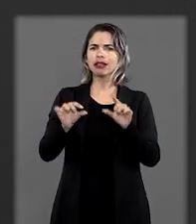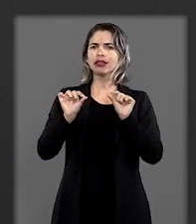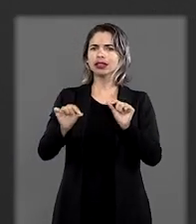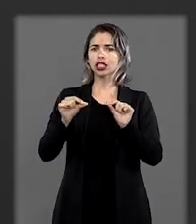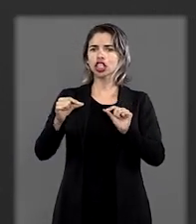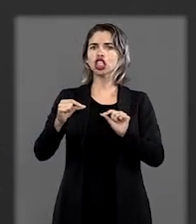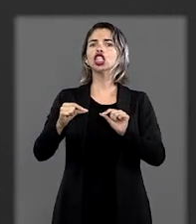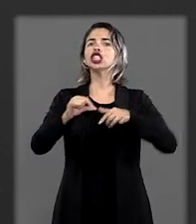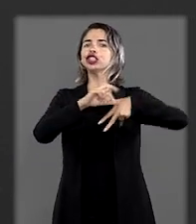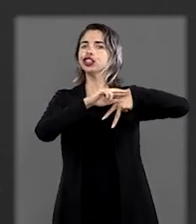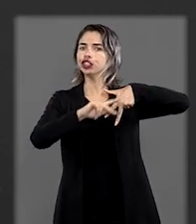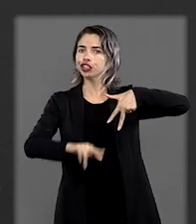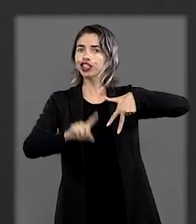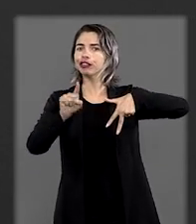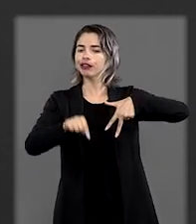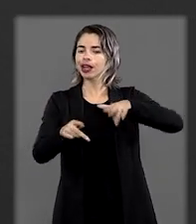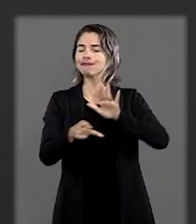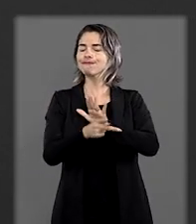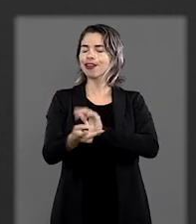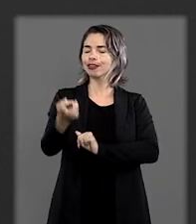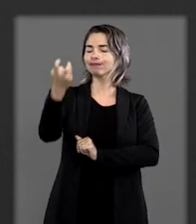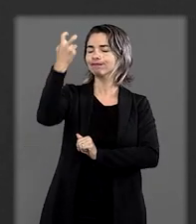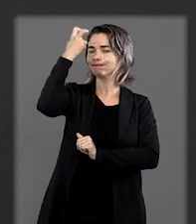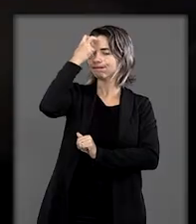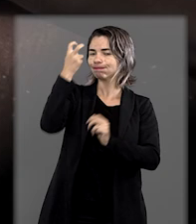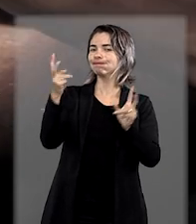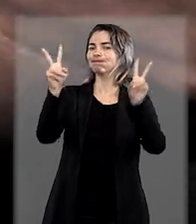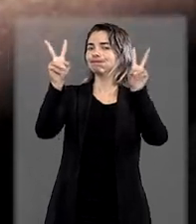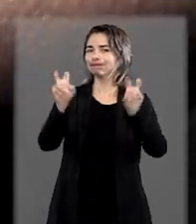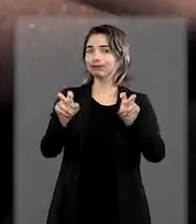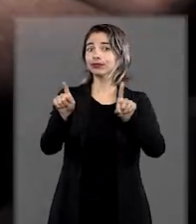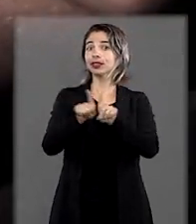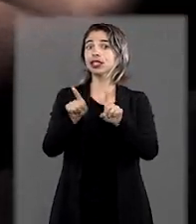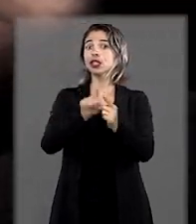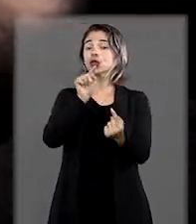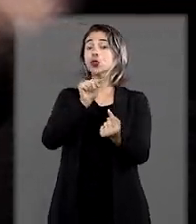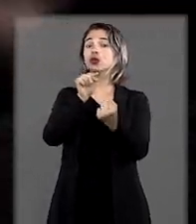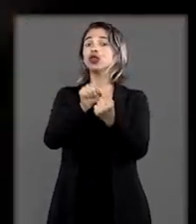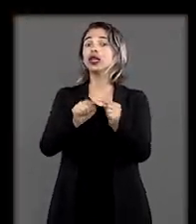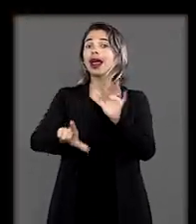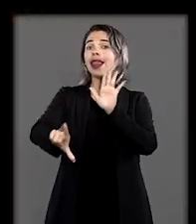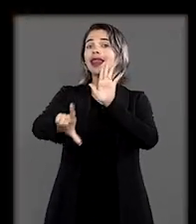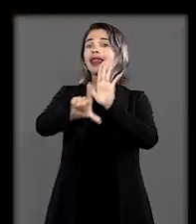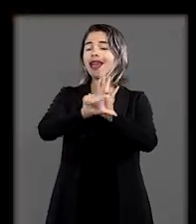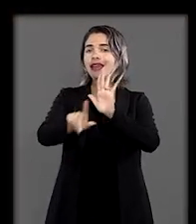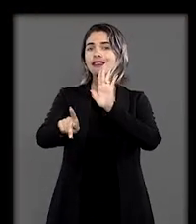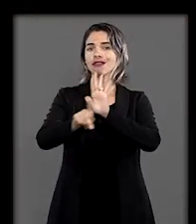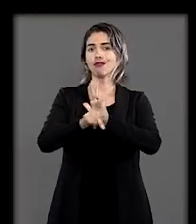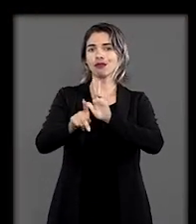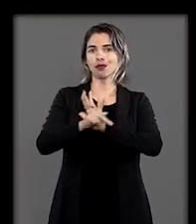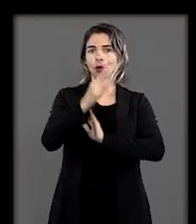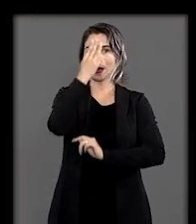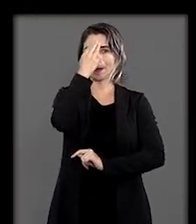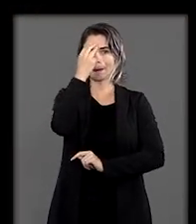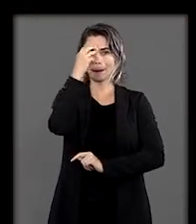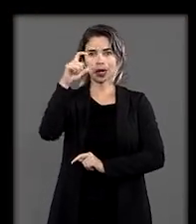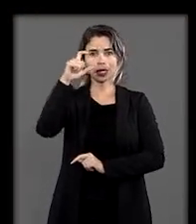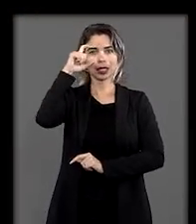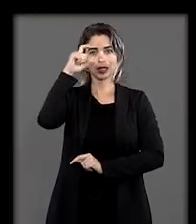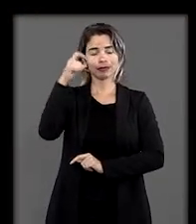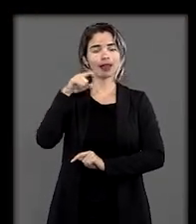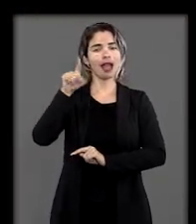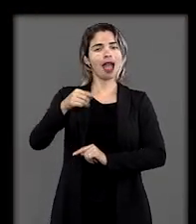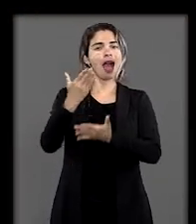para o fato de que gênero é uma questão cultural e social e que o verdadeiro objetivo da Lei Maria da Penha é punir e erradicar